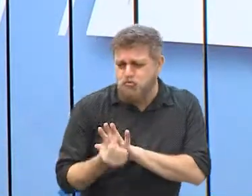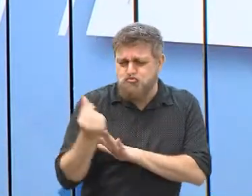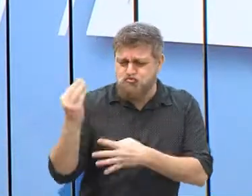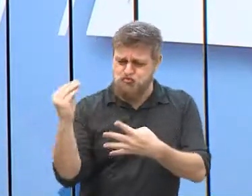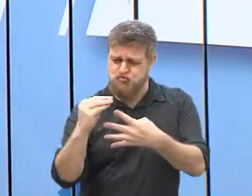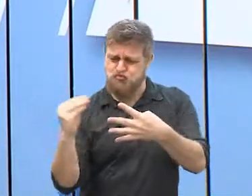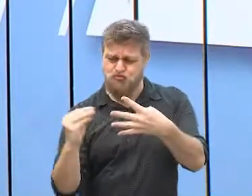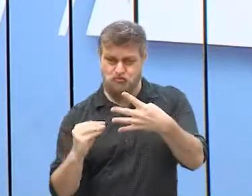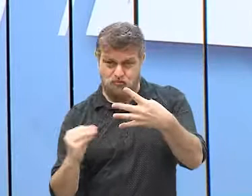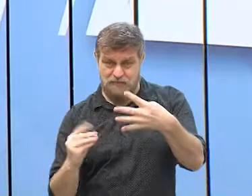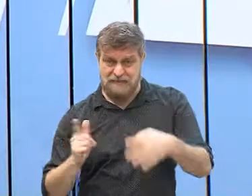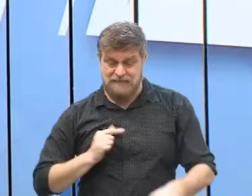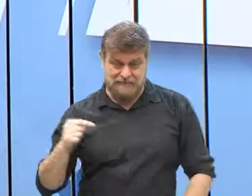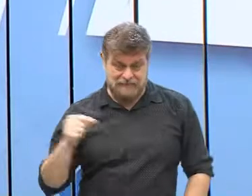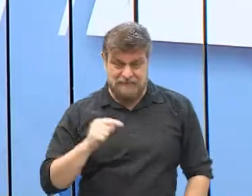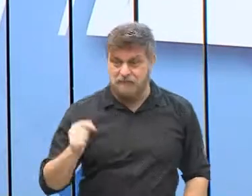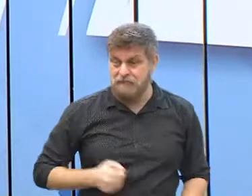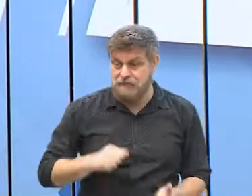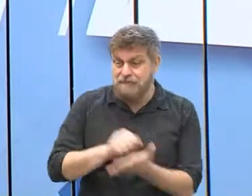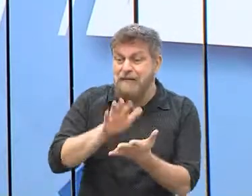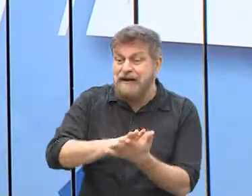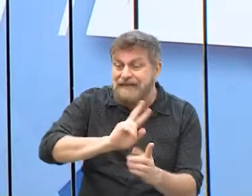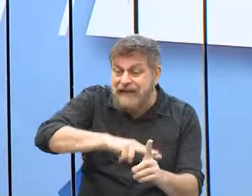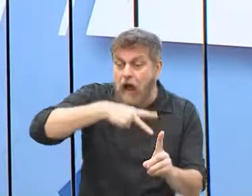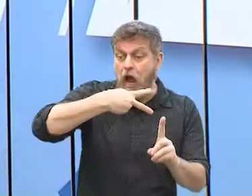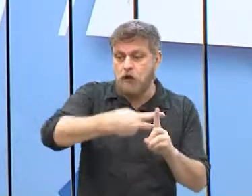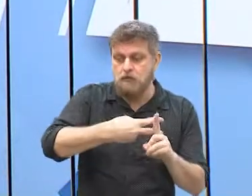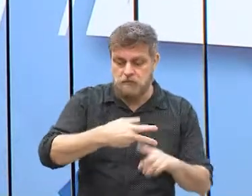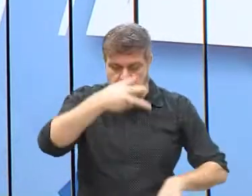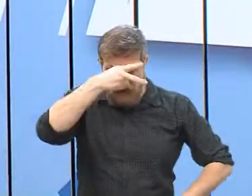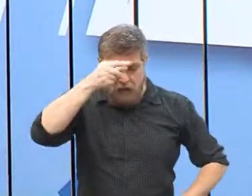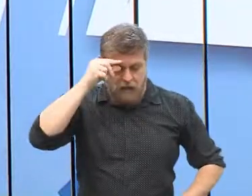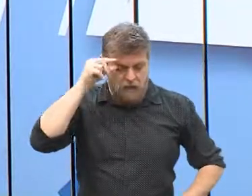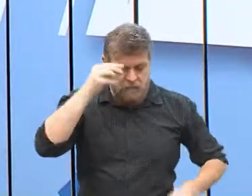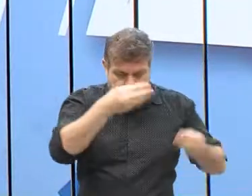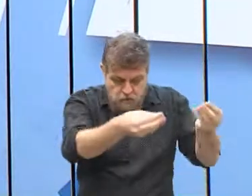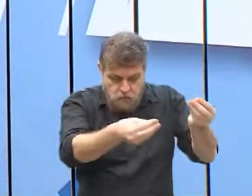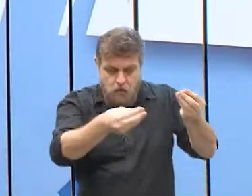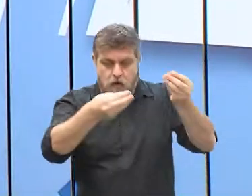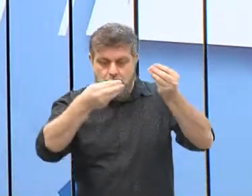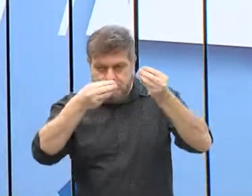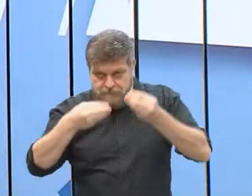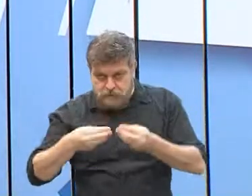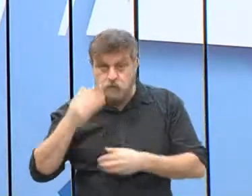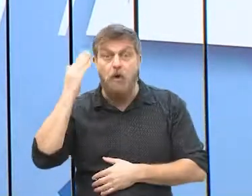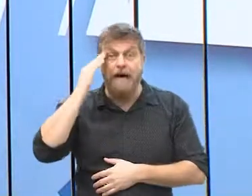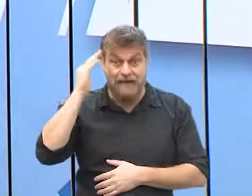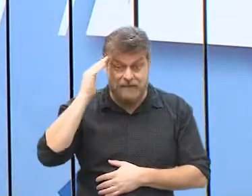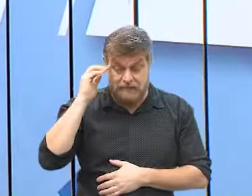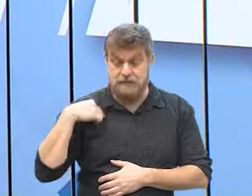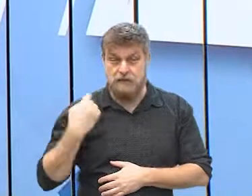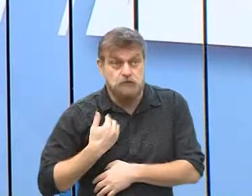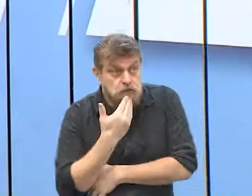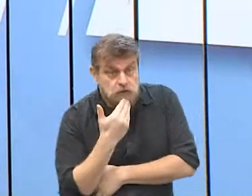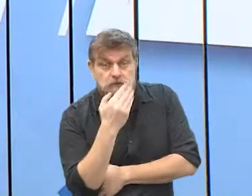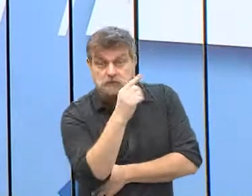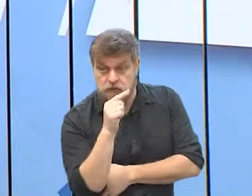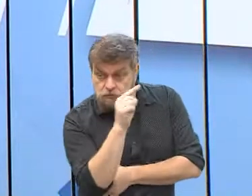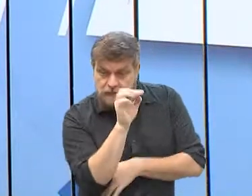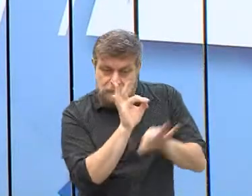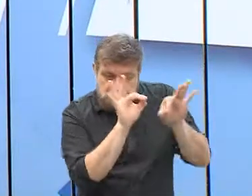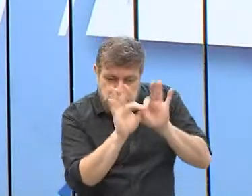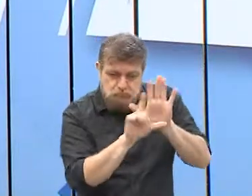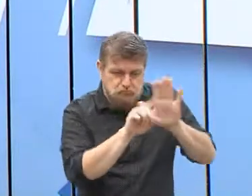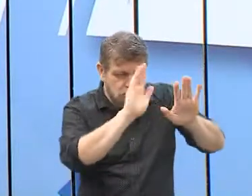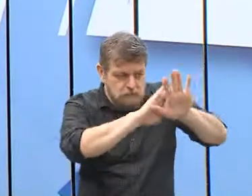Então seria uma dupla penalidade. E o prefeito mandou, atendeu, acolheu a nossa solicitação, mandou um projeto de